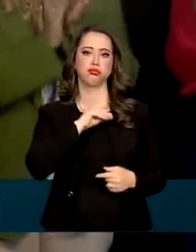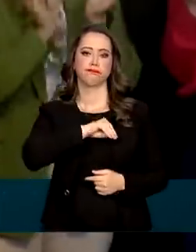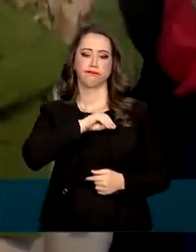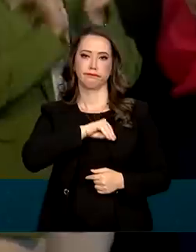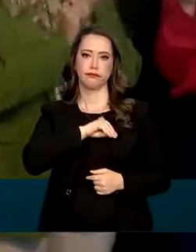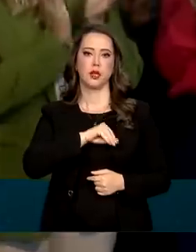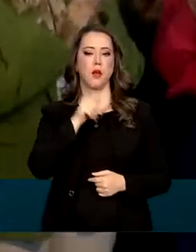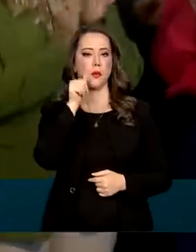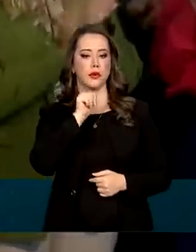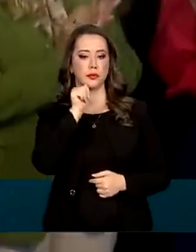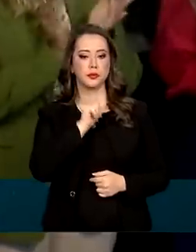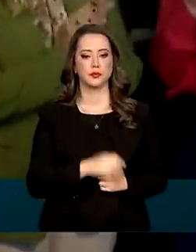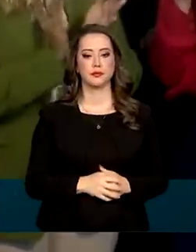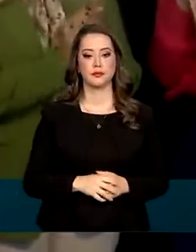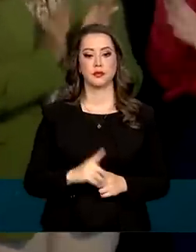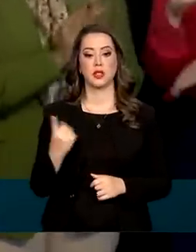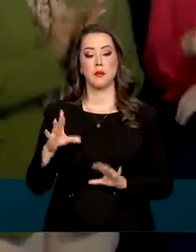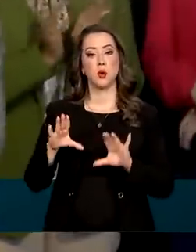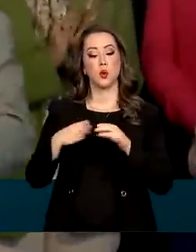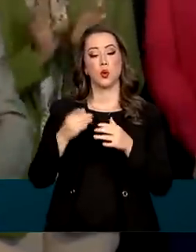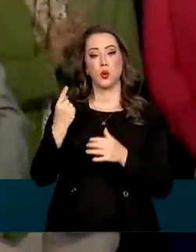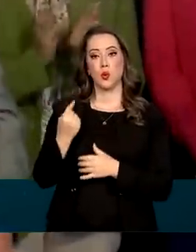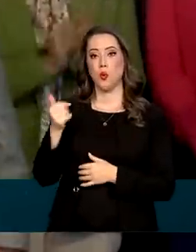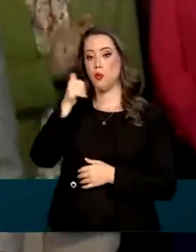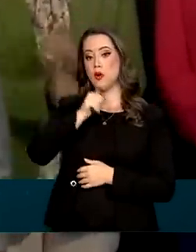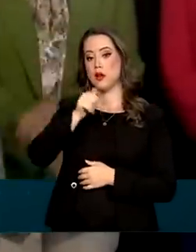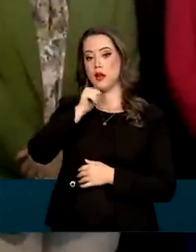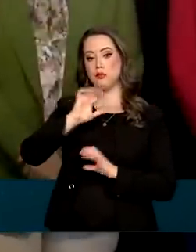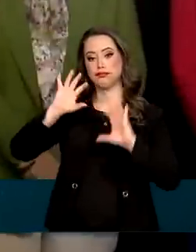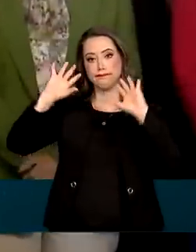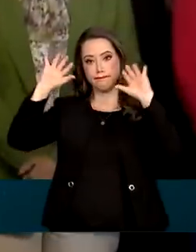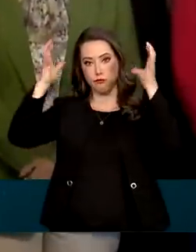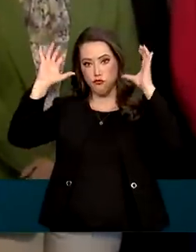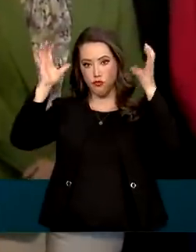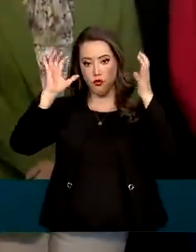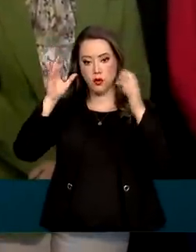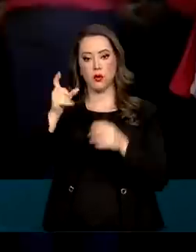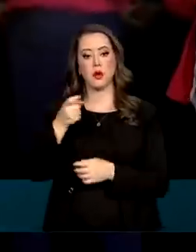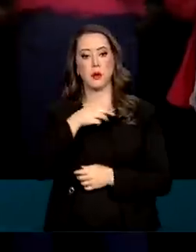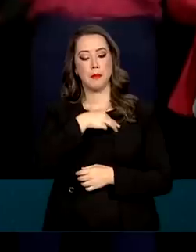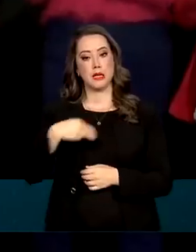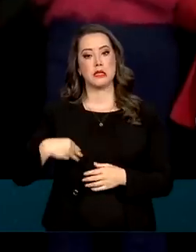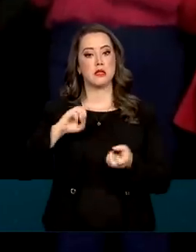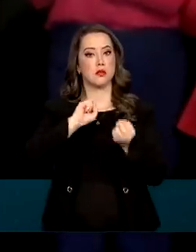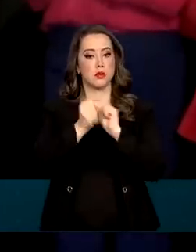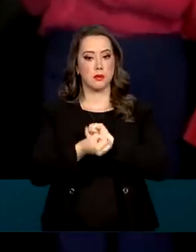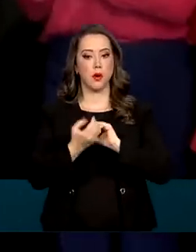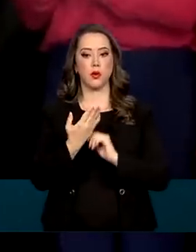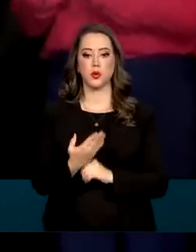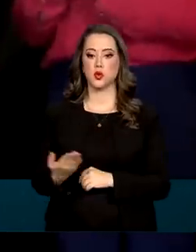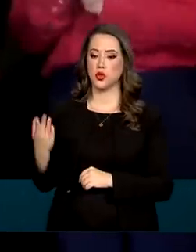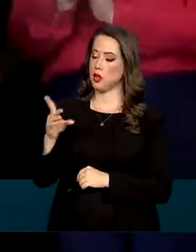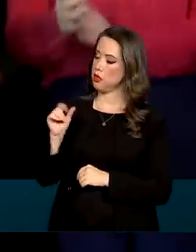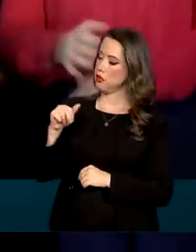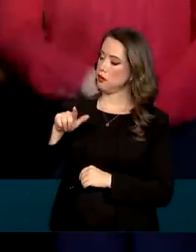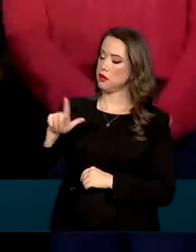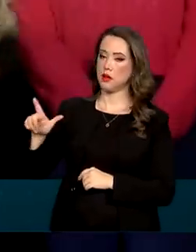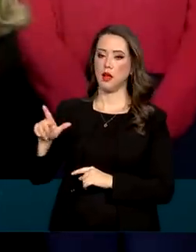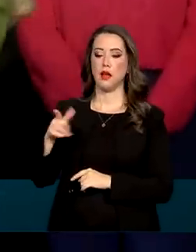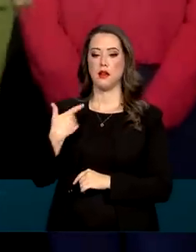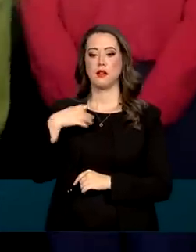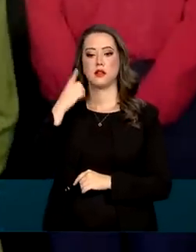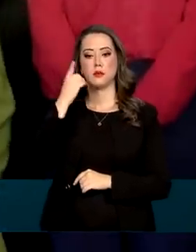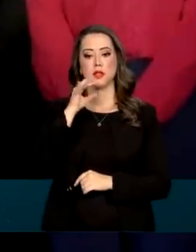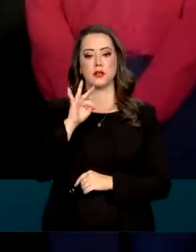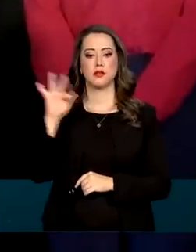mulheres ministras a ex-jogadora de vôlei Ana Moser será ministra do esporte Daniela de Souza Carneiro deputada Federal